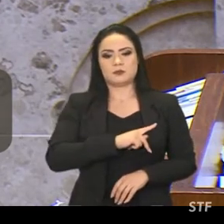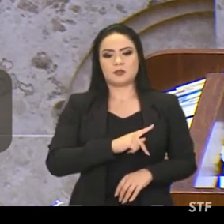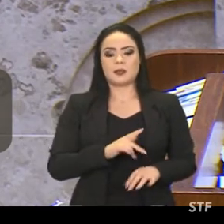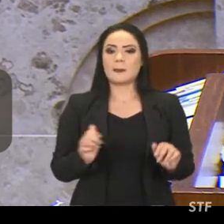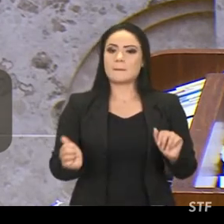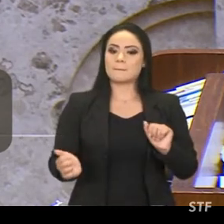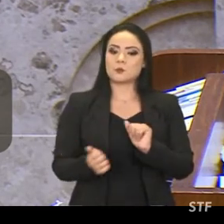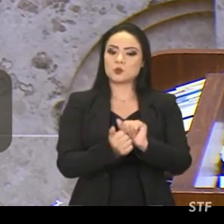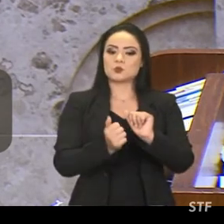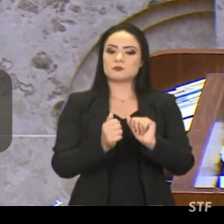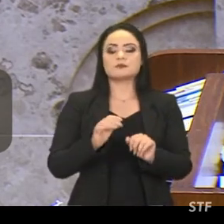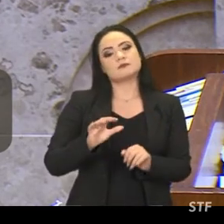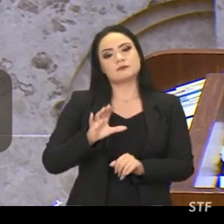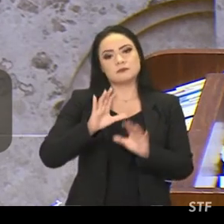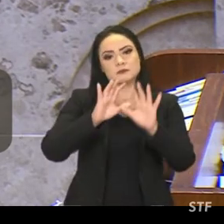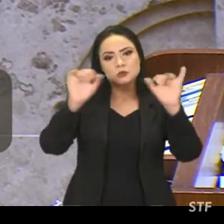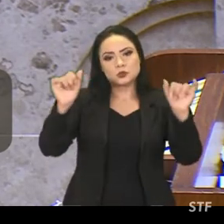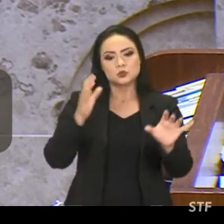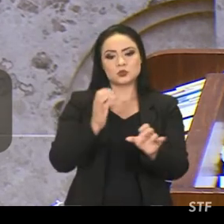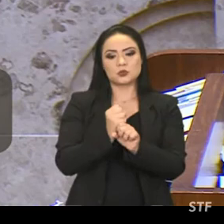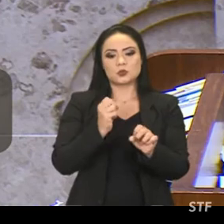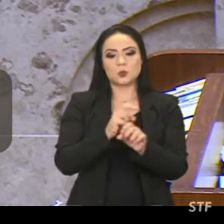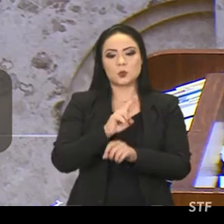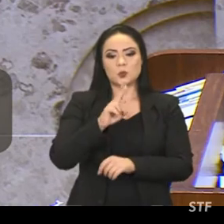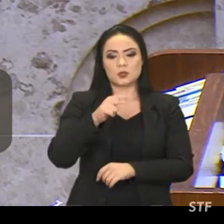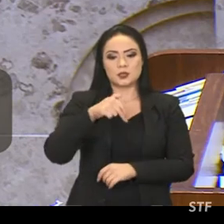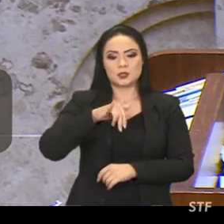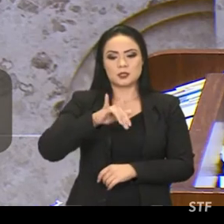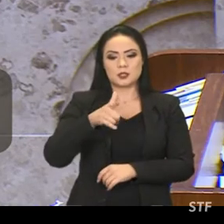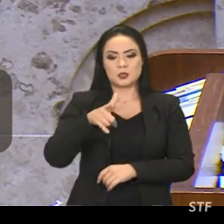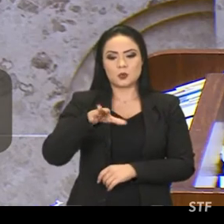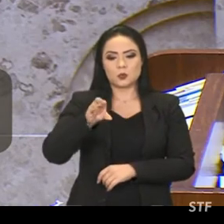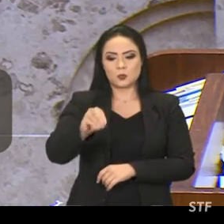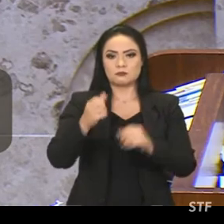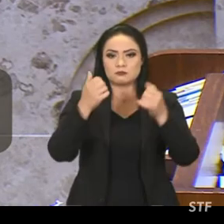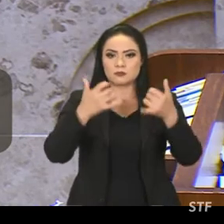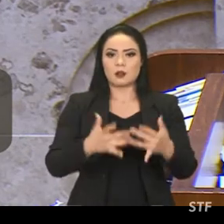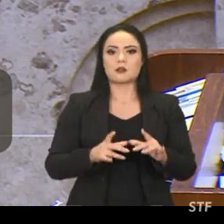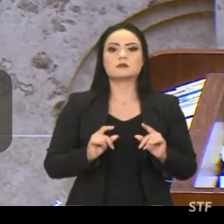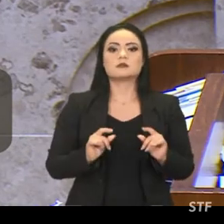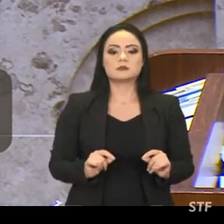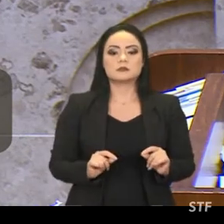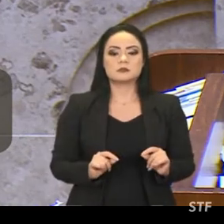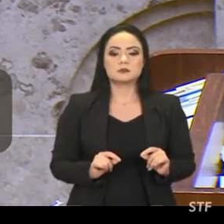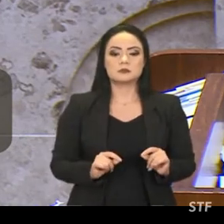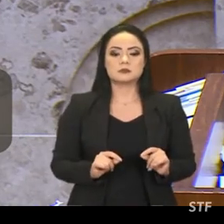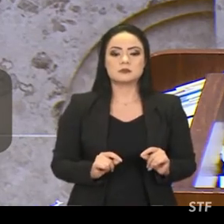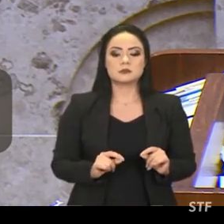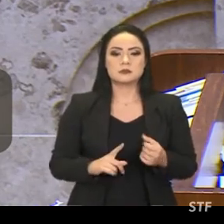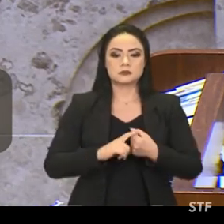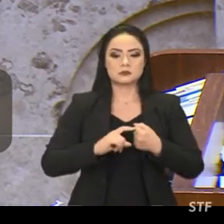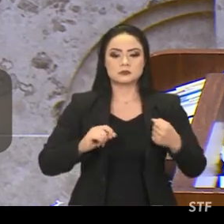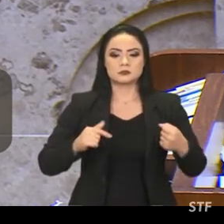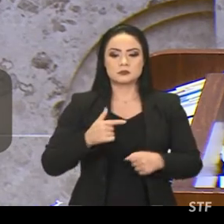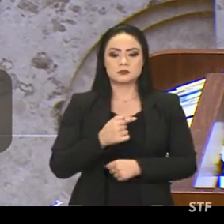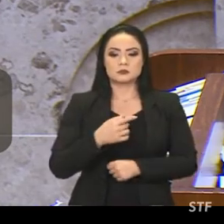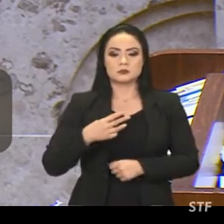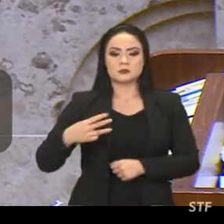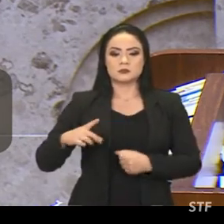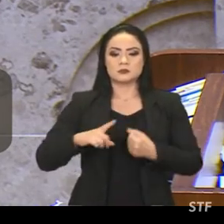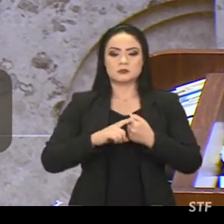junto ao Tribunal de Contas da União, e há referência a ele no artigo 73, no